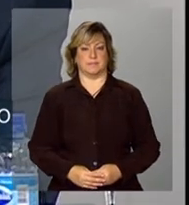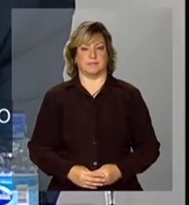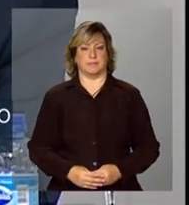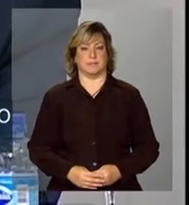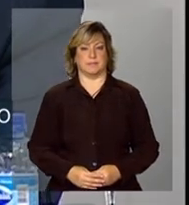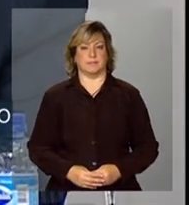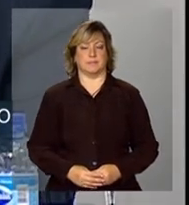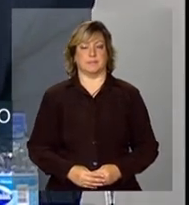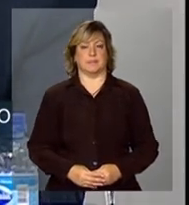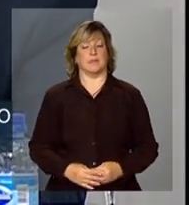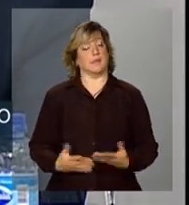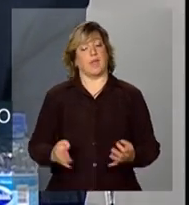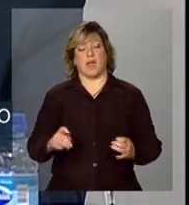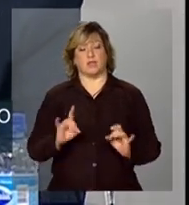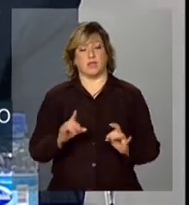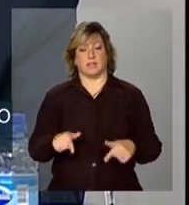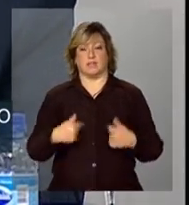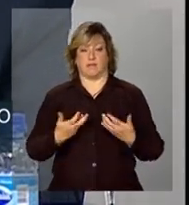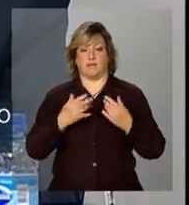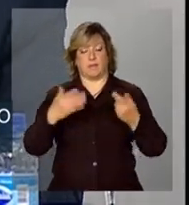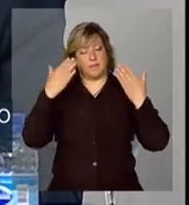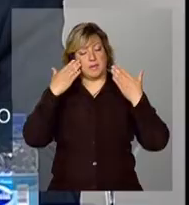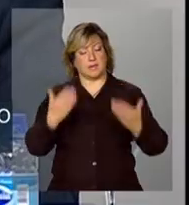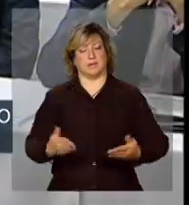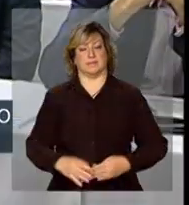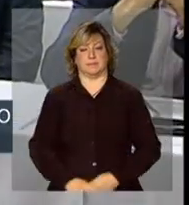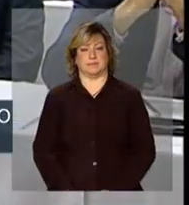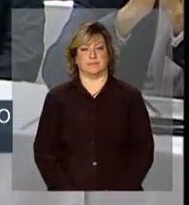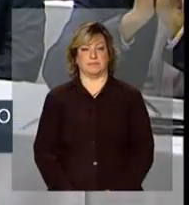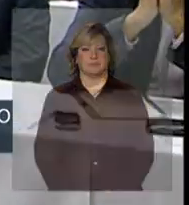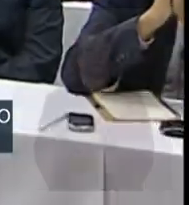Então, é isso que eu tinha a dizer. Muito obrigado.